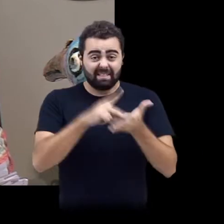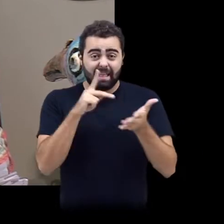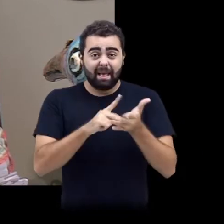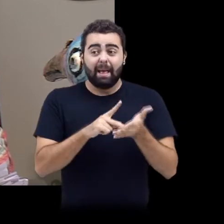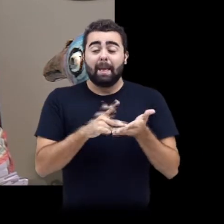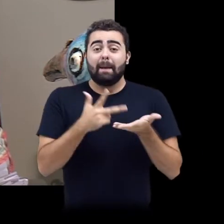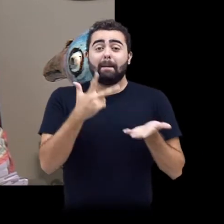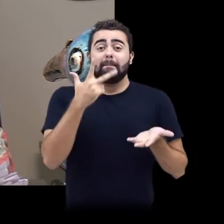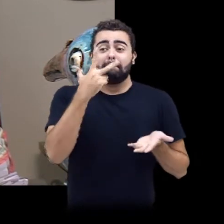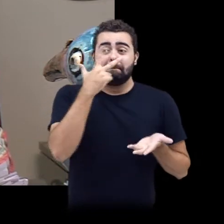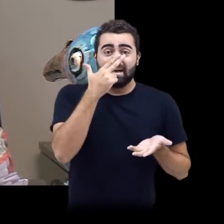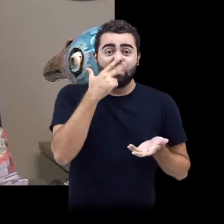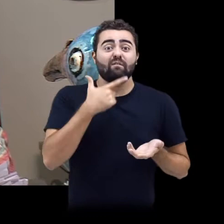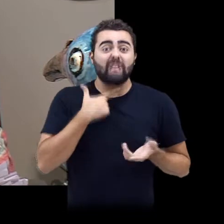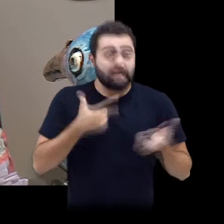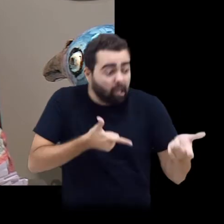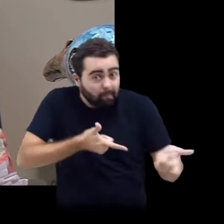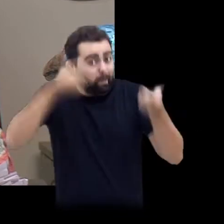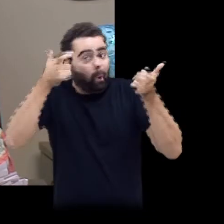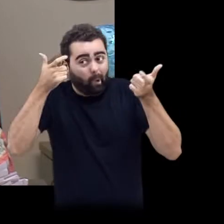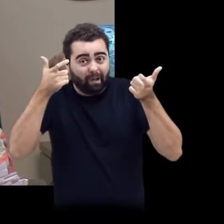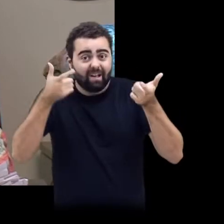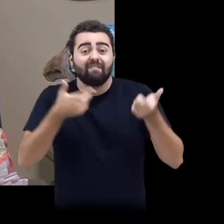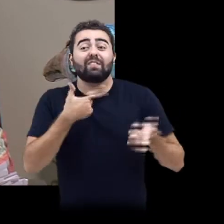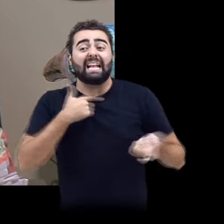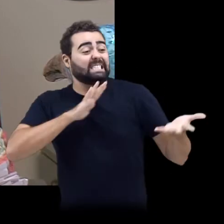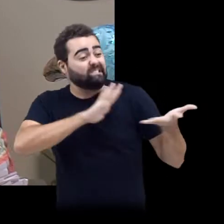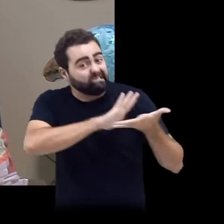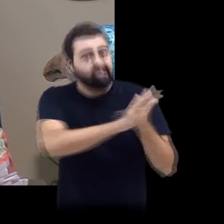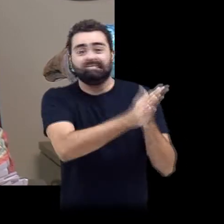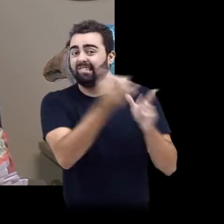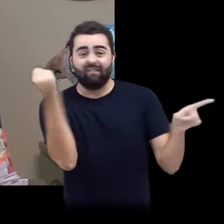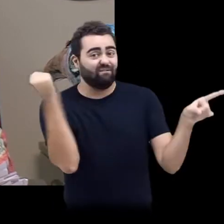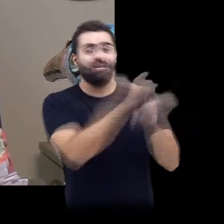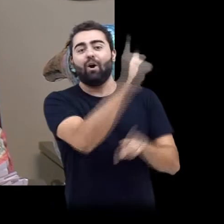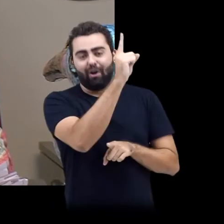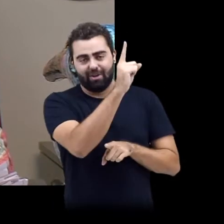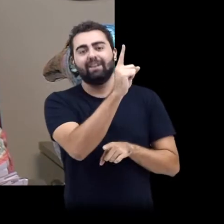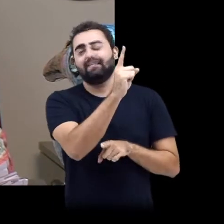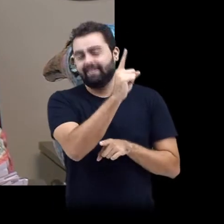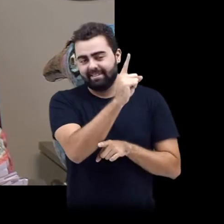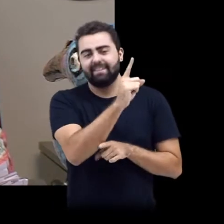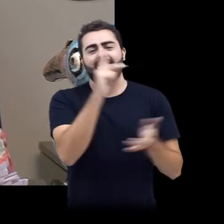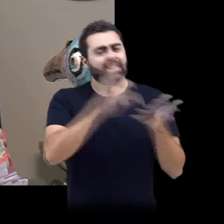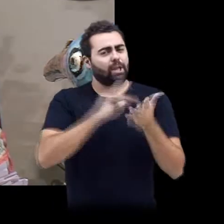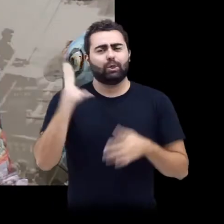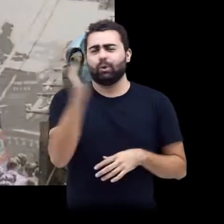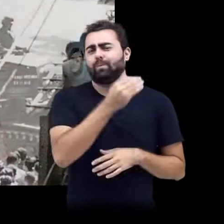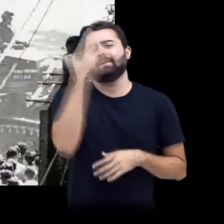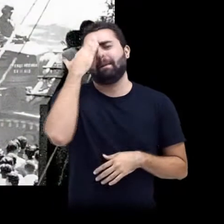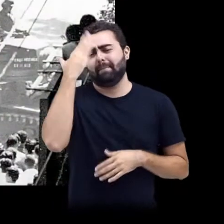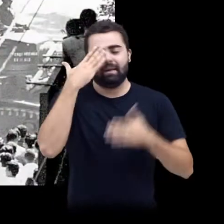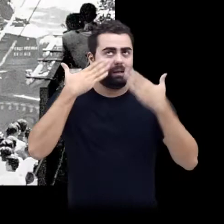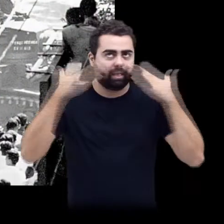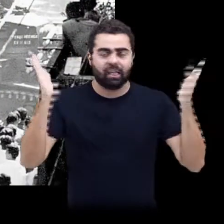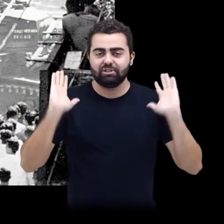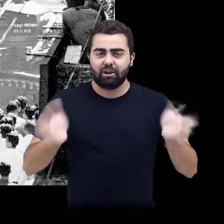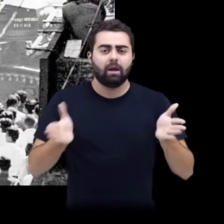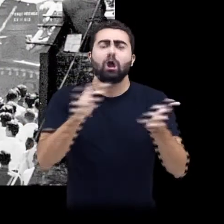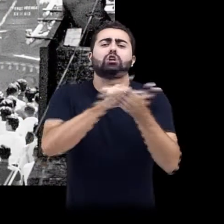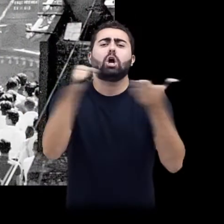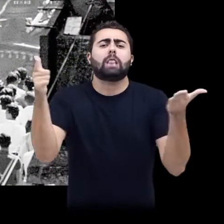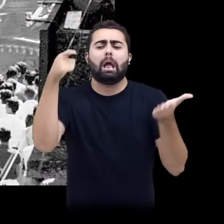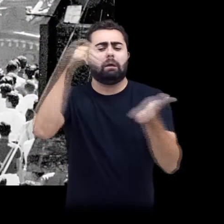cão doente, para exterminar mesmo. Isso era explícito, não pelos